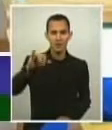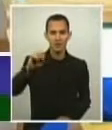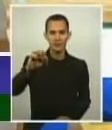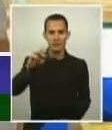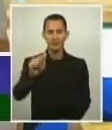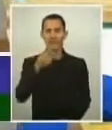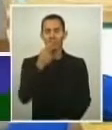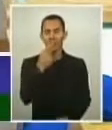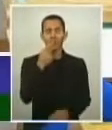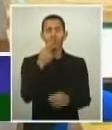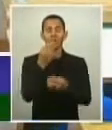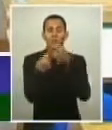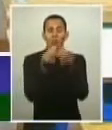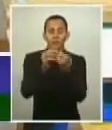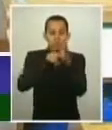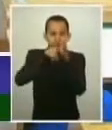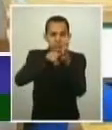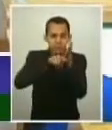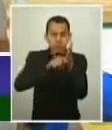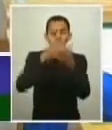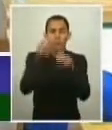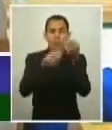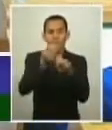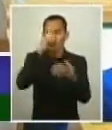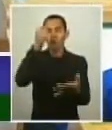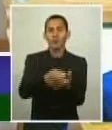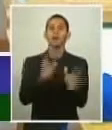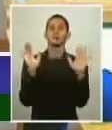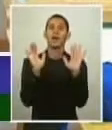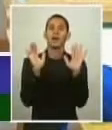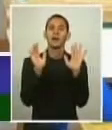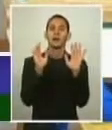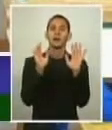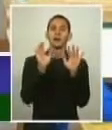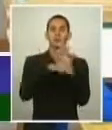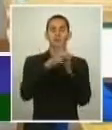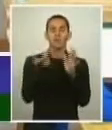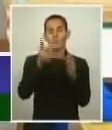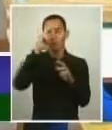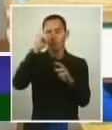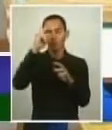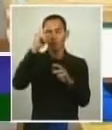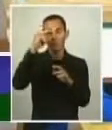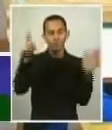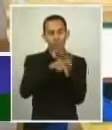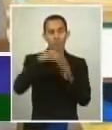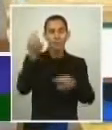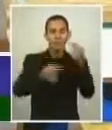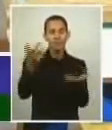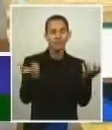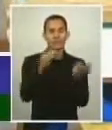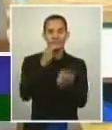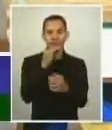questão que questiona todo e qualquer forma de autoridade é uma concepção política e os